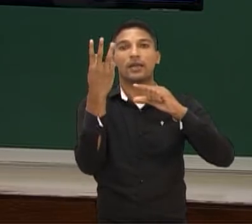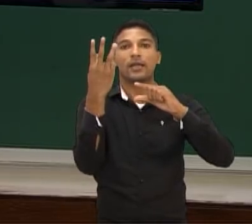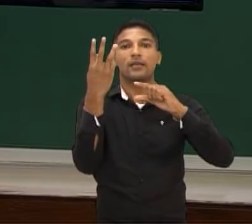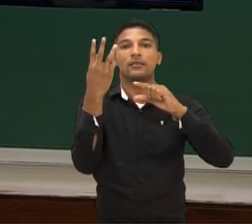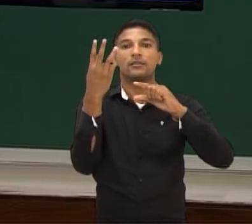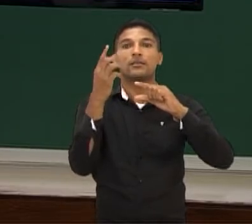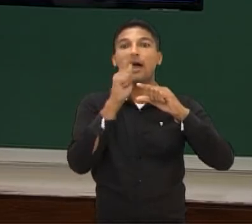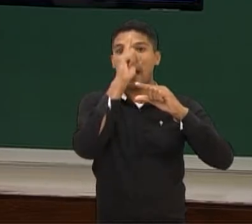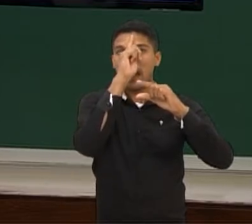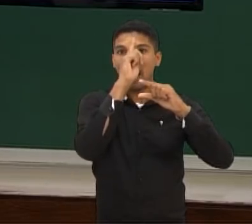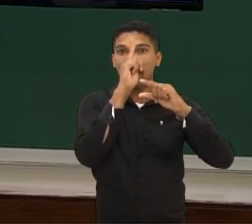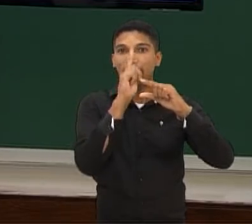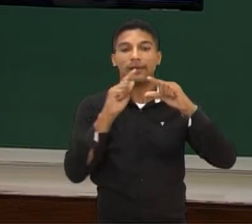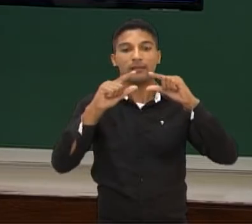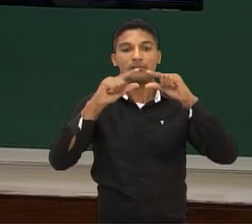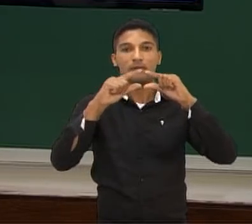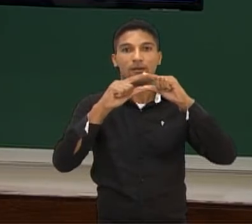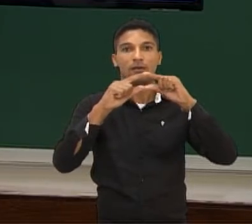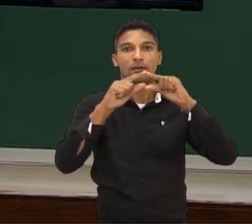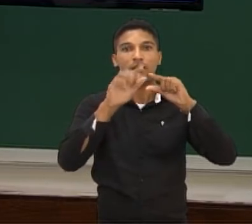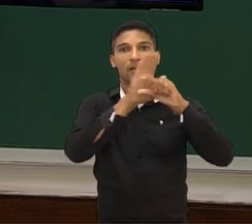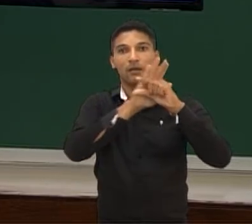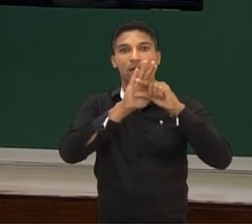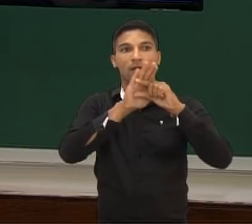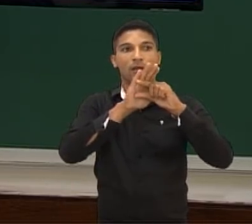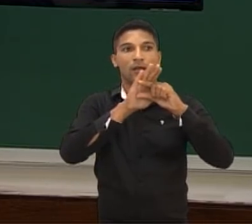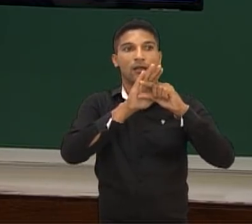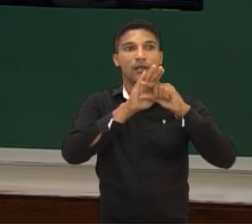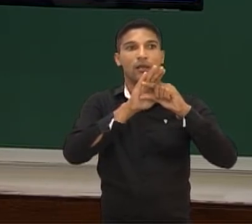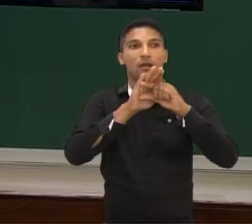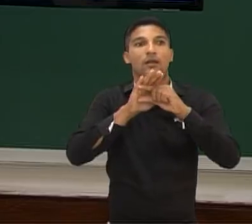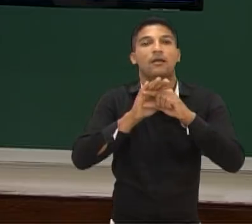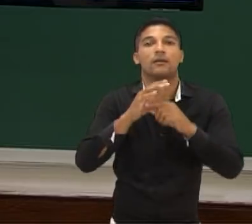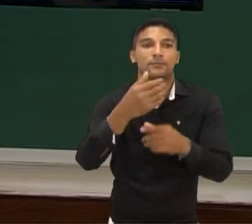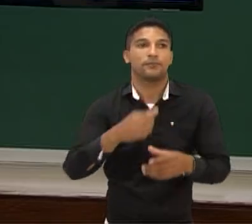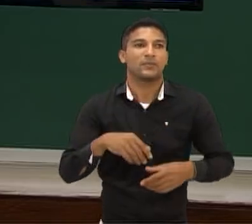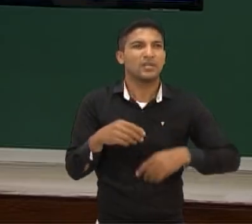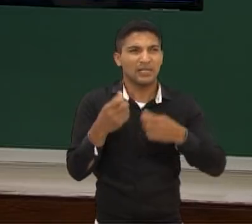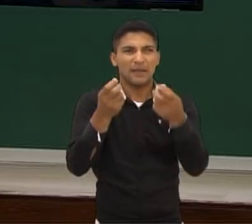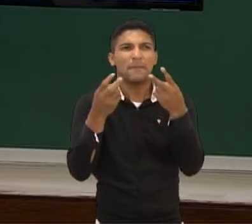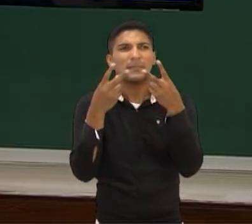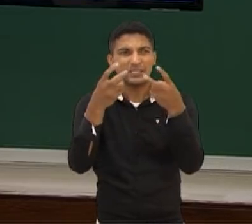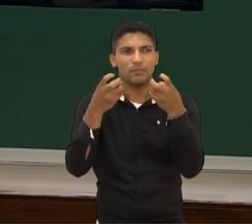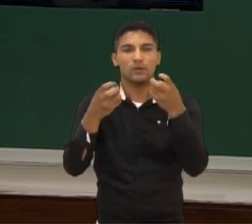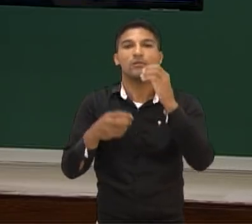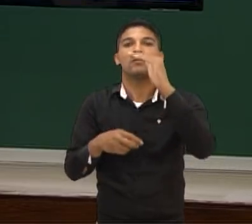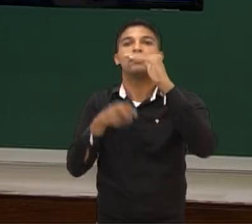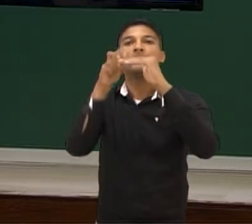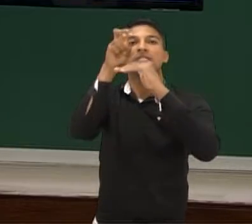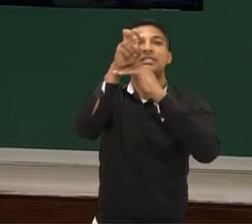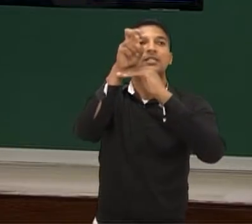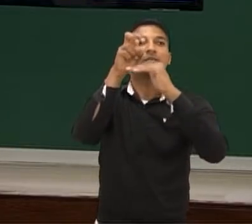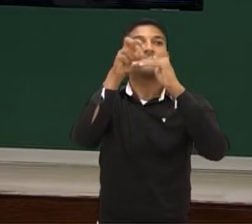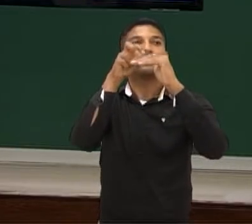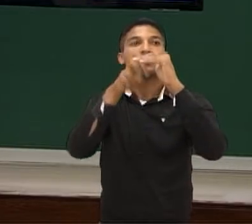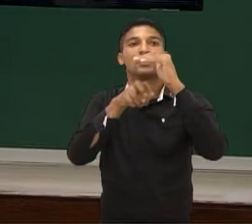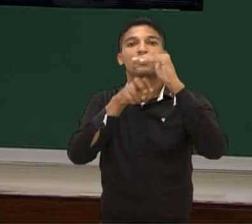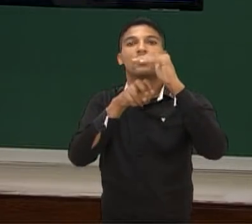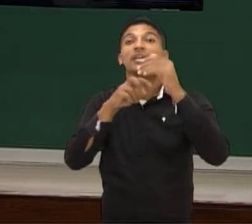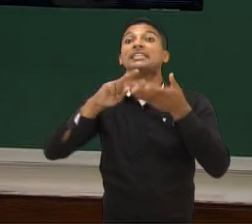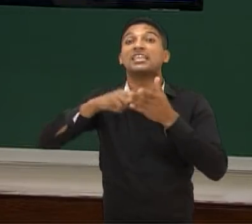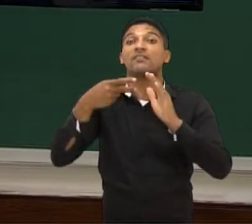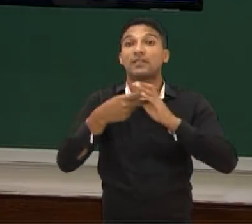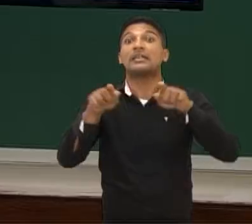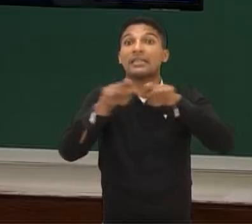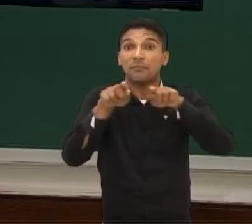da fração. Por isso que a professora fala, 5 divididos por 5, 1. 5/5 é igual a 1, porque é uma